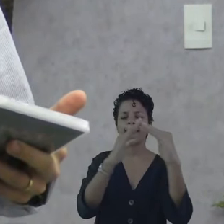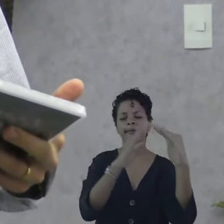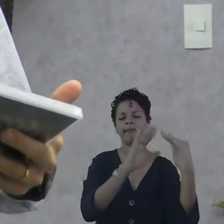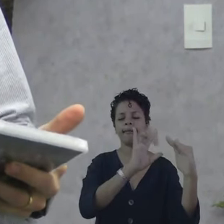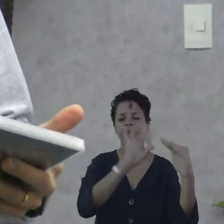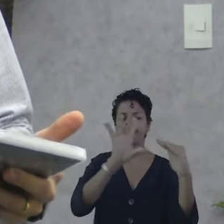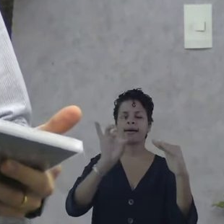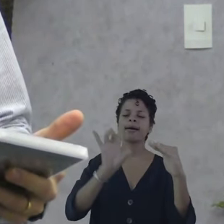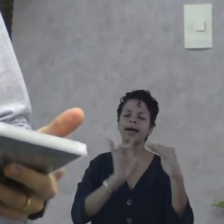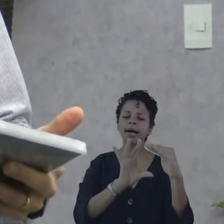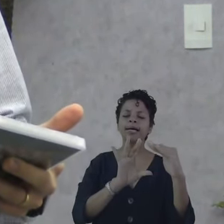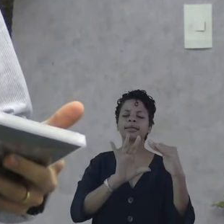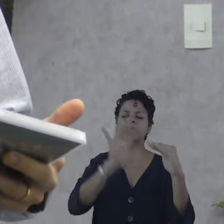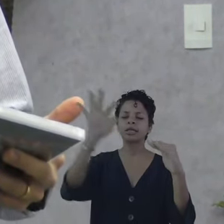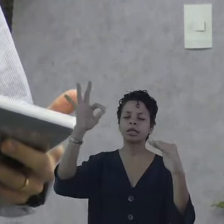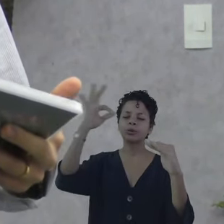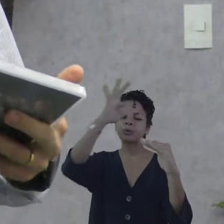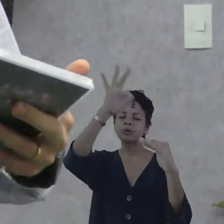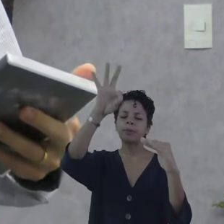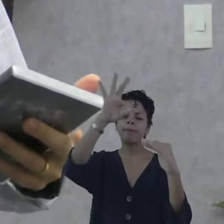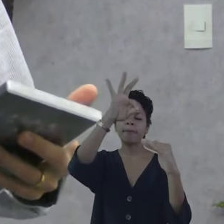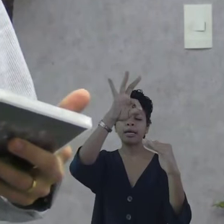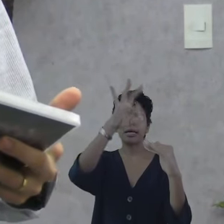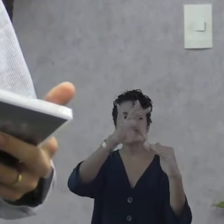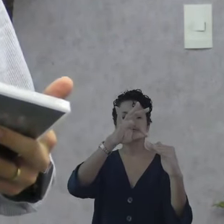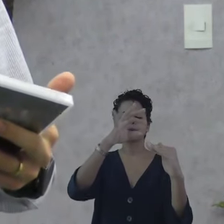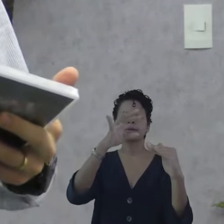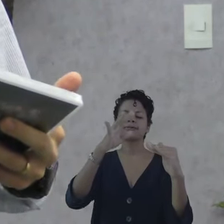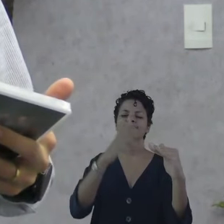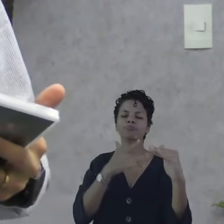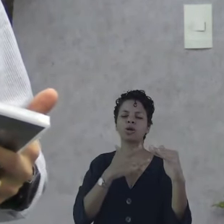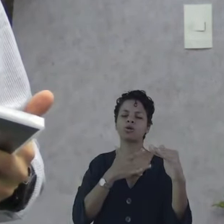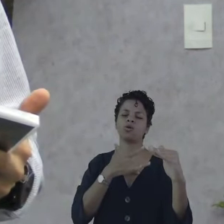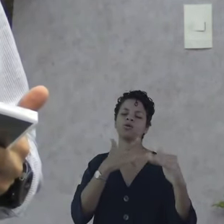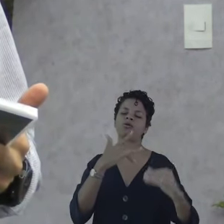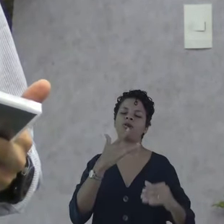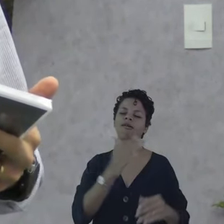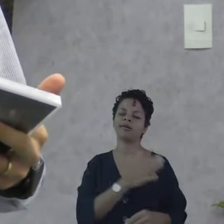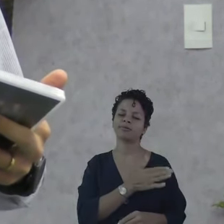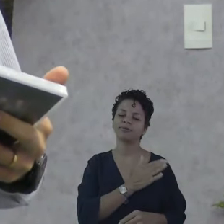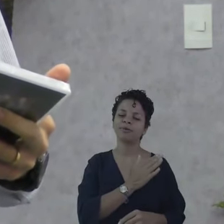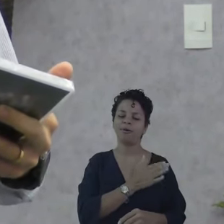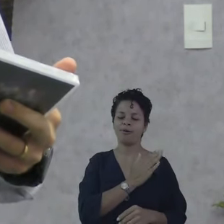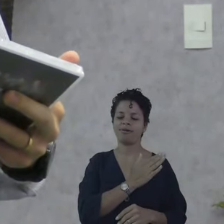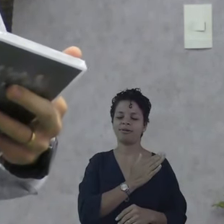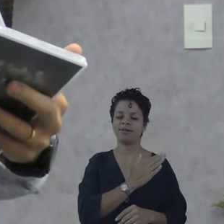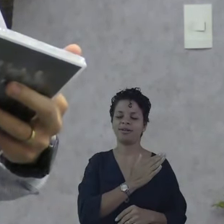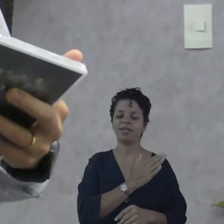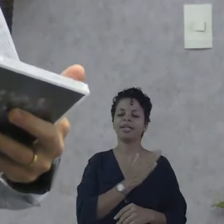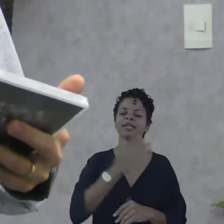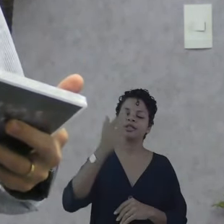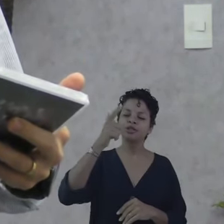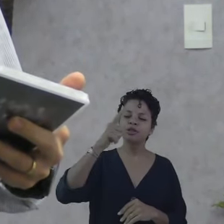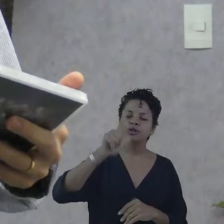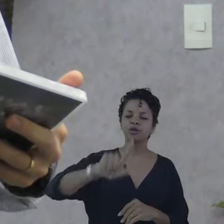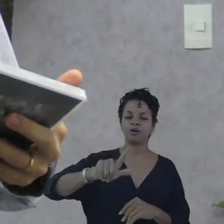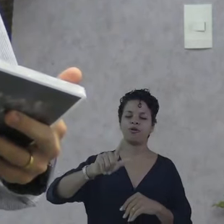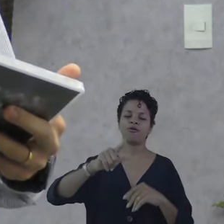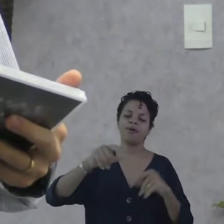estão assistindo a nossa live, que o teu Santo Espírito toque no coração dessas pessoas, que o Senhor use mais uma vez a